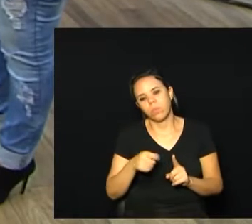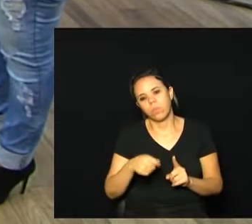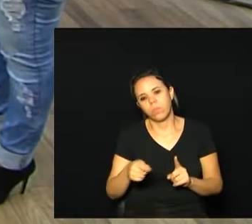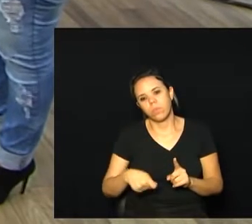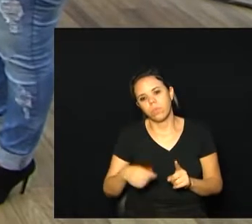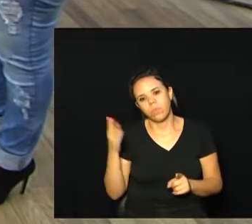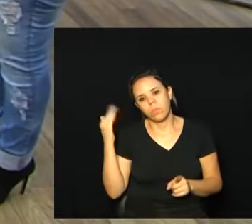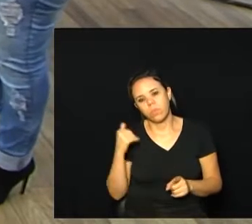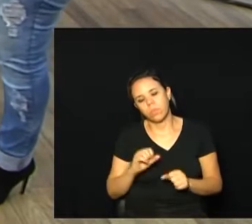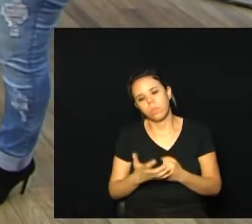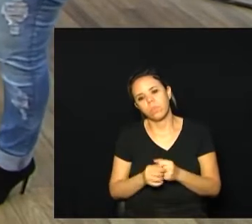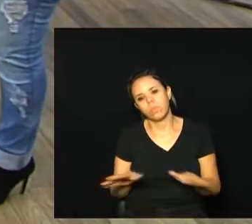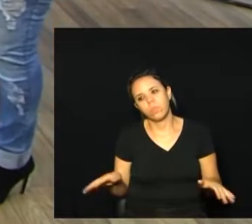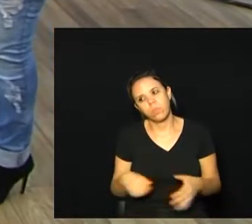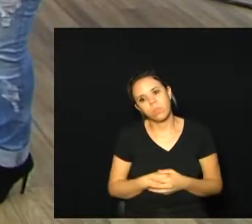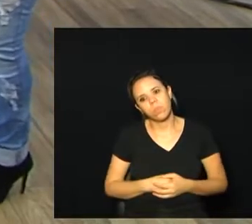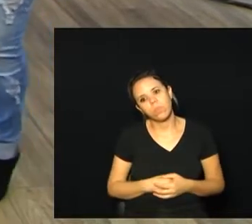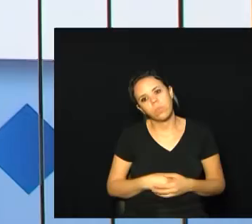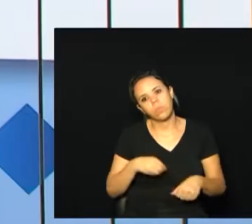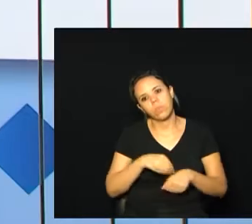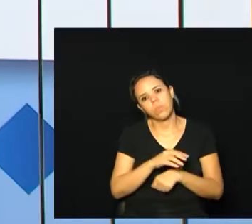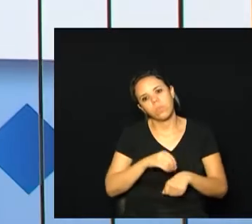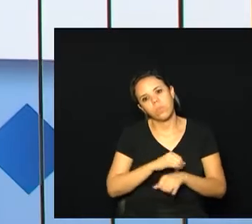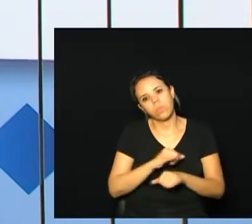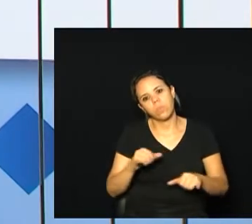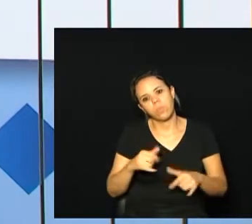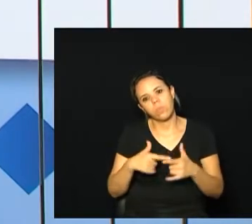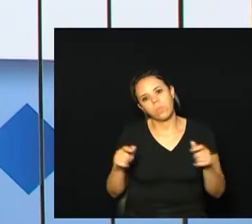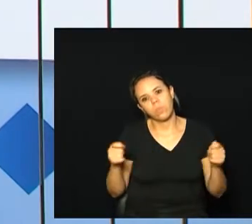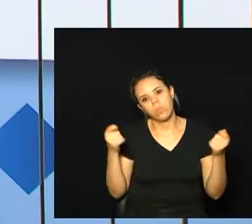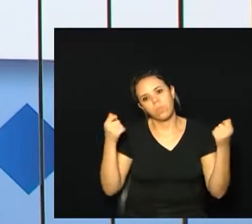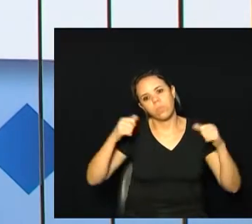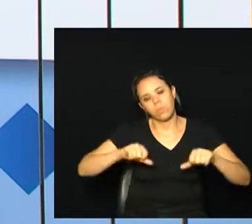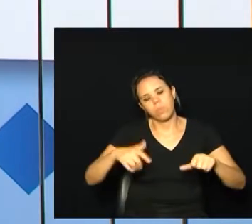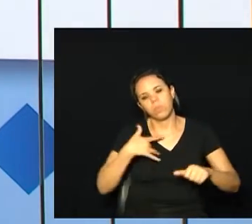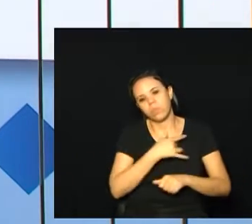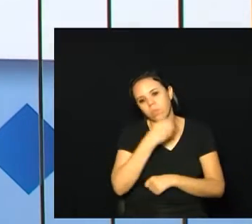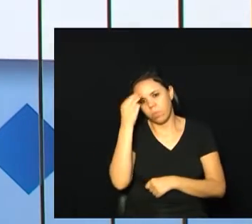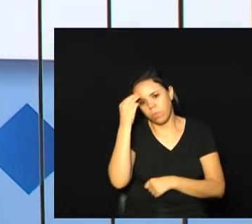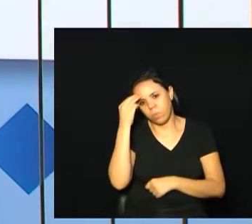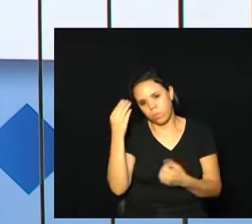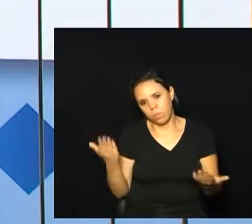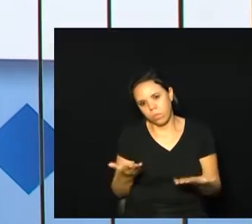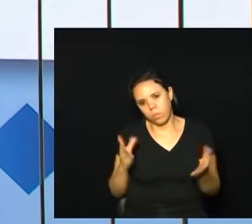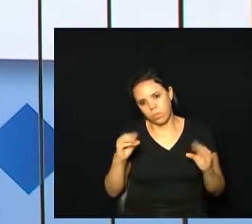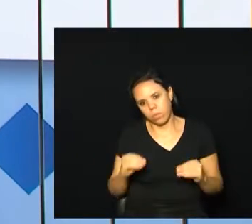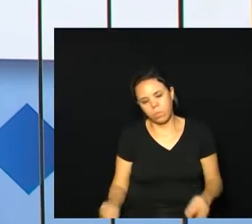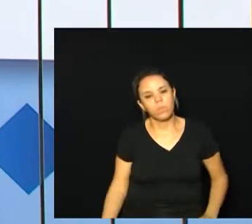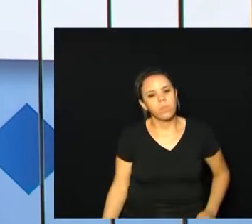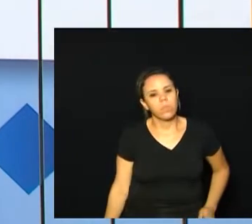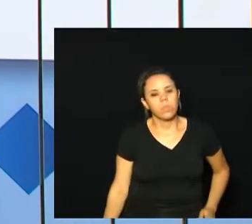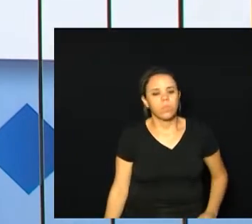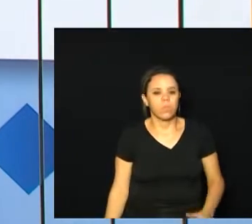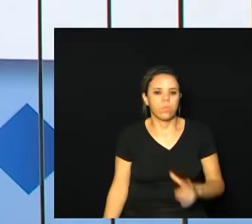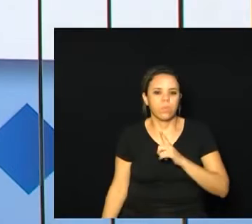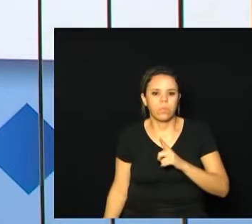gente sabe que a pandemia, ela trouxe muitos agravantes em relação à saúde mental. E hoje à noite, a gente tem,